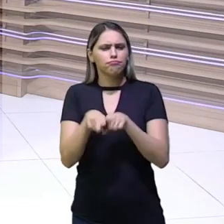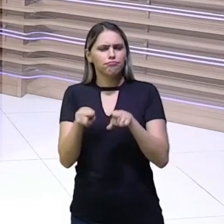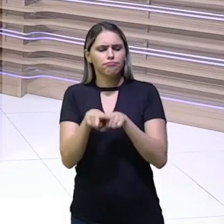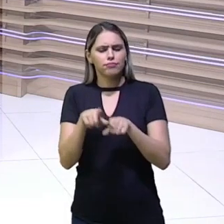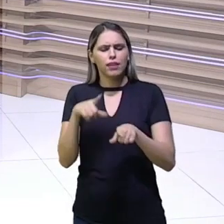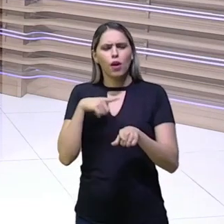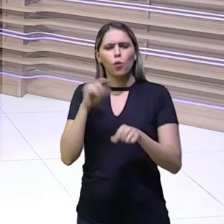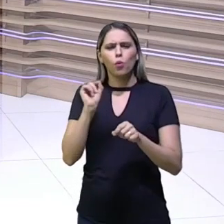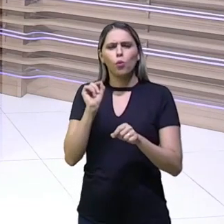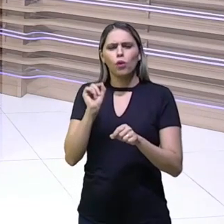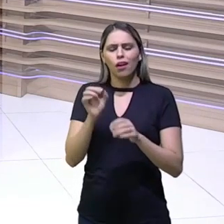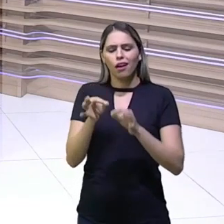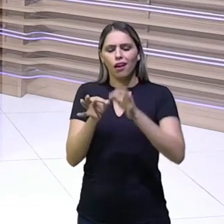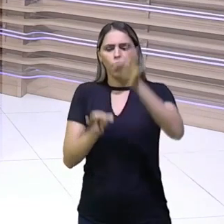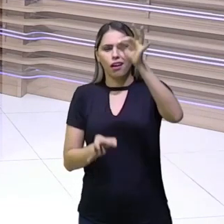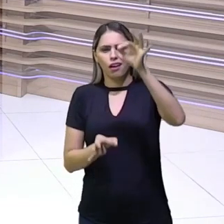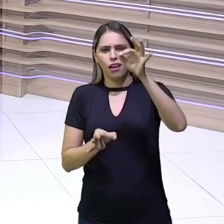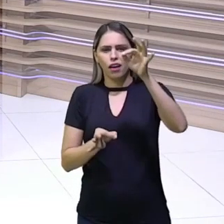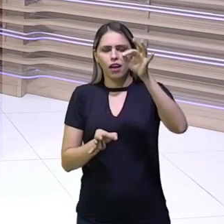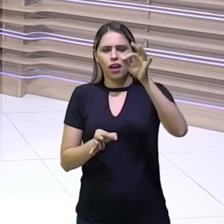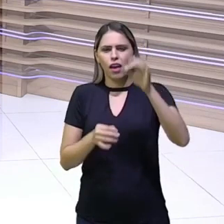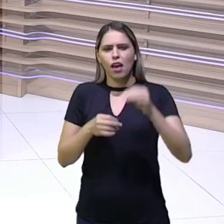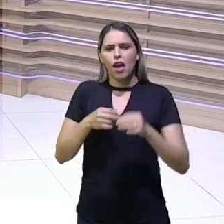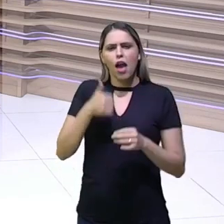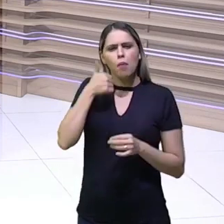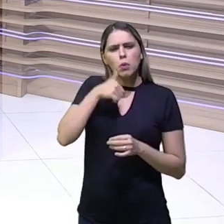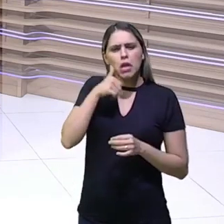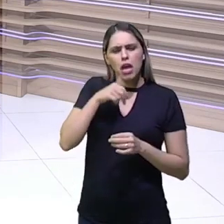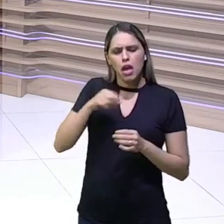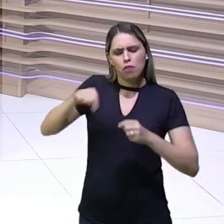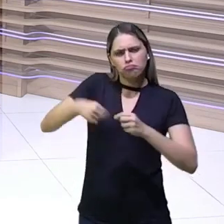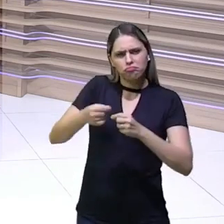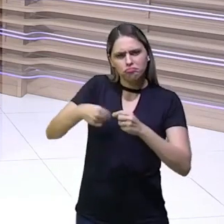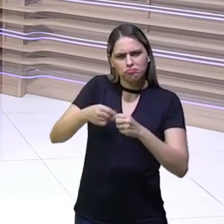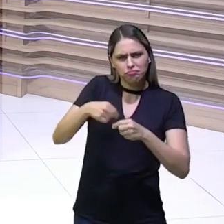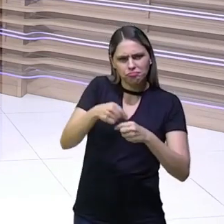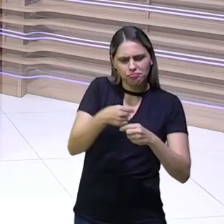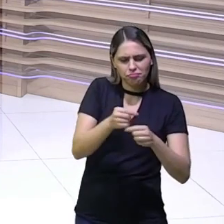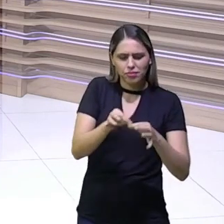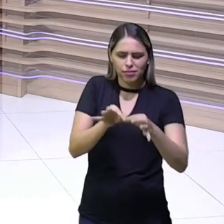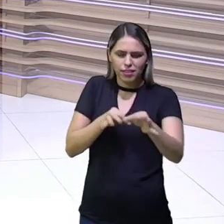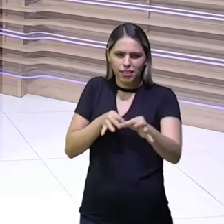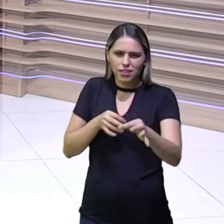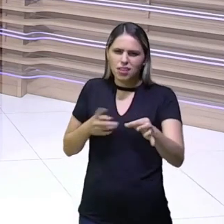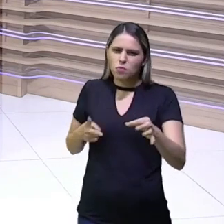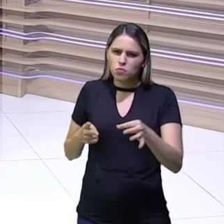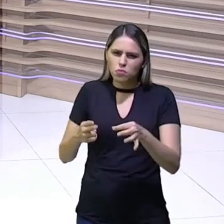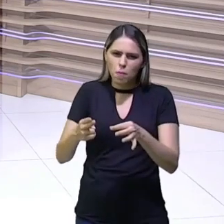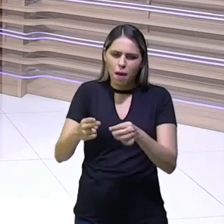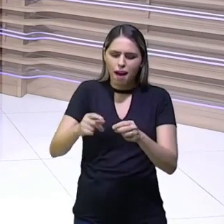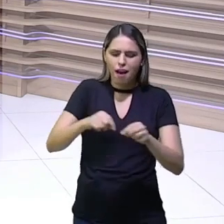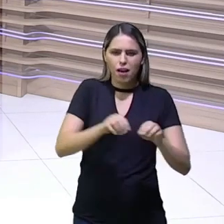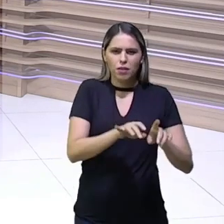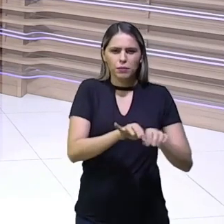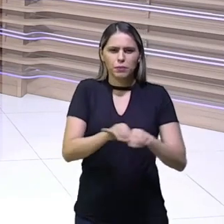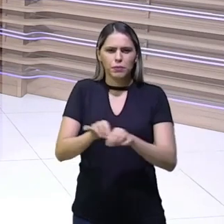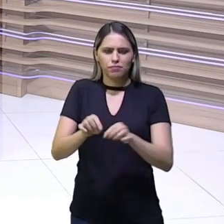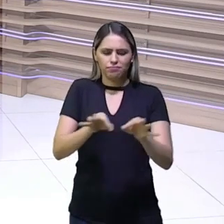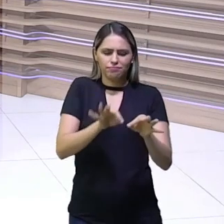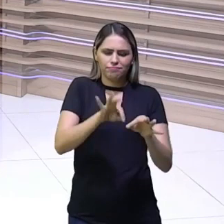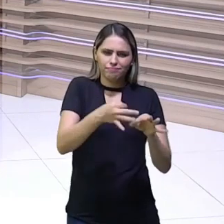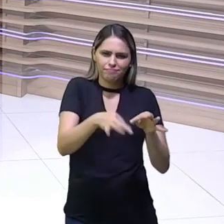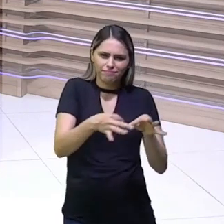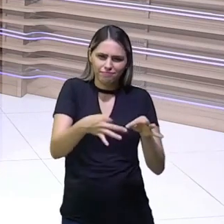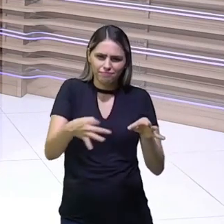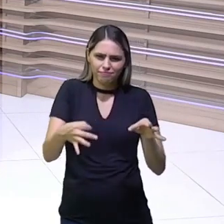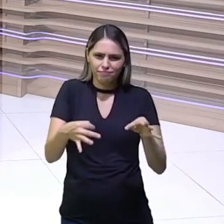as costureiras usam para medir o tamanho da sua roupa. É, olha aqui o